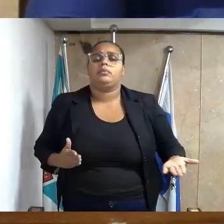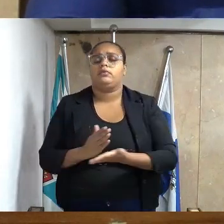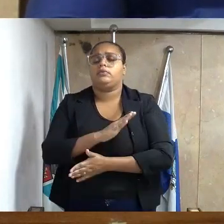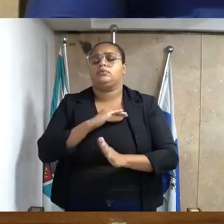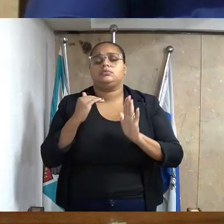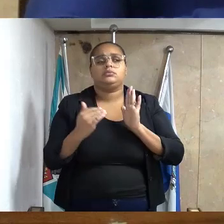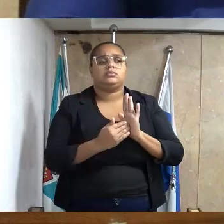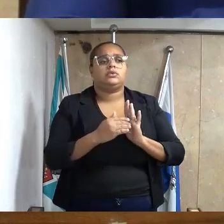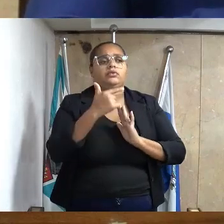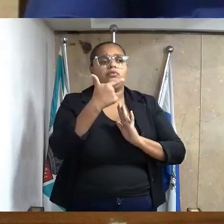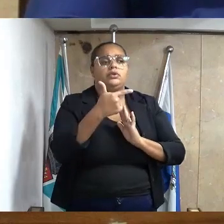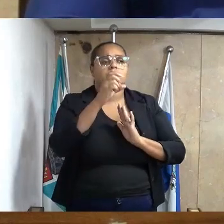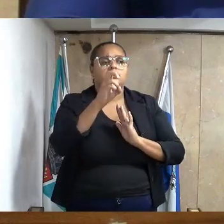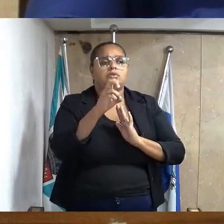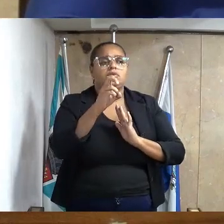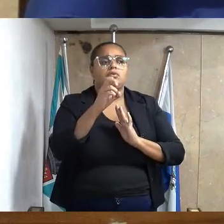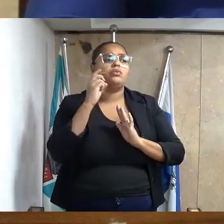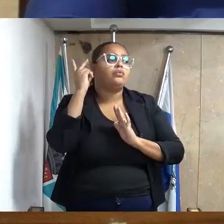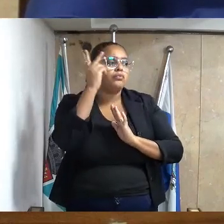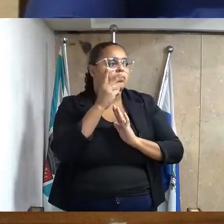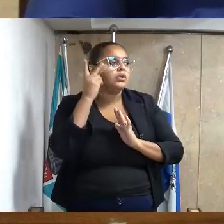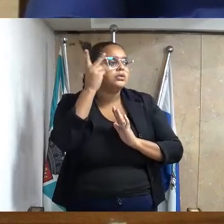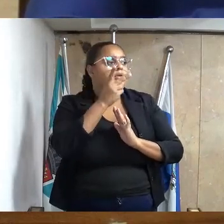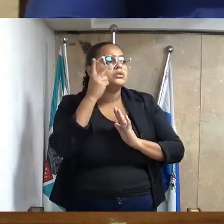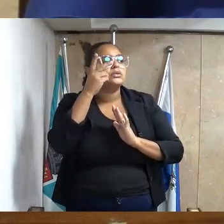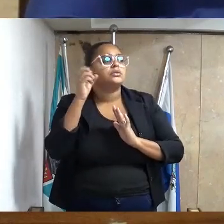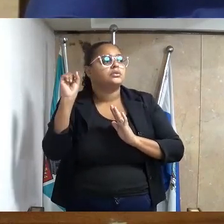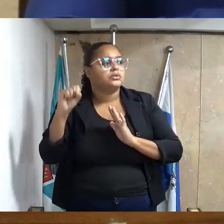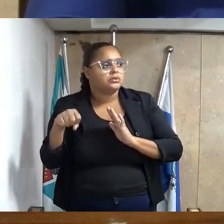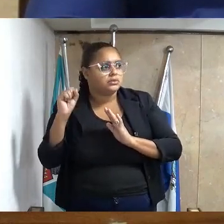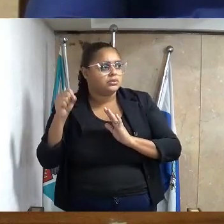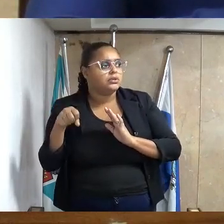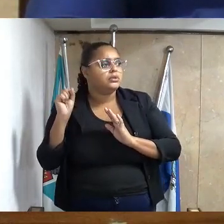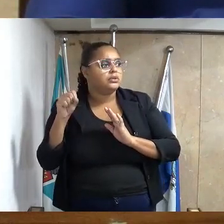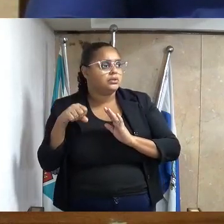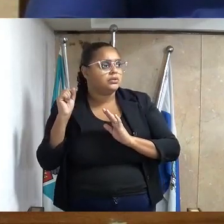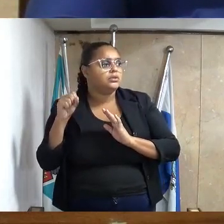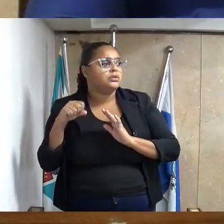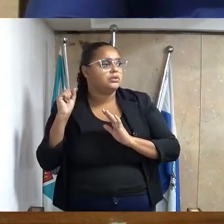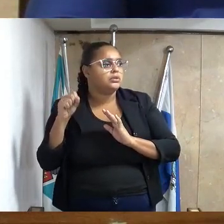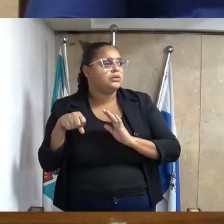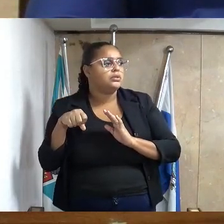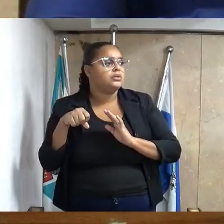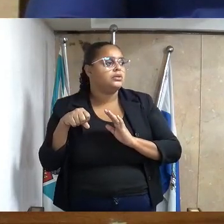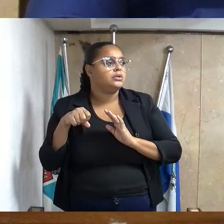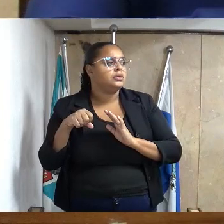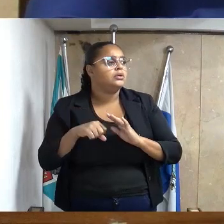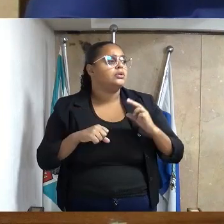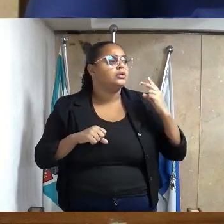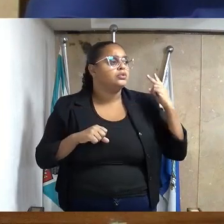Aprovado por 25 votos a favor da comissão dessa casa, com